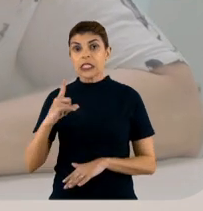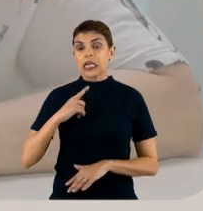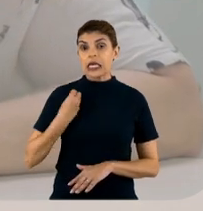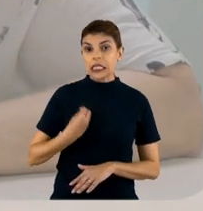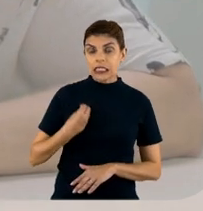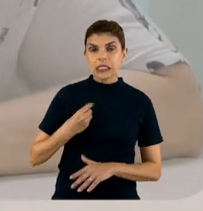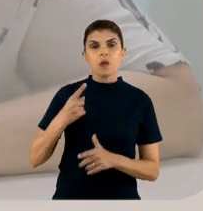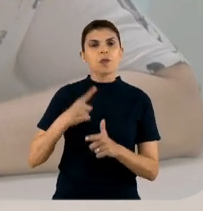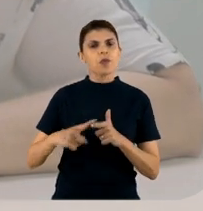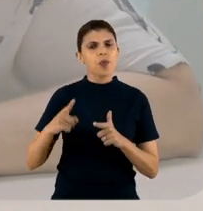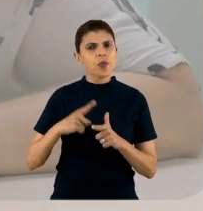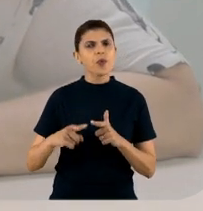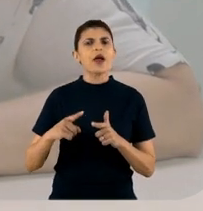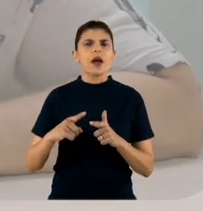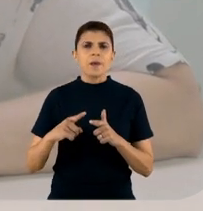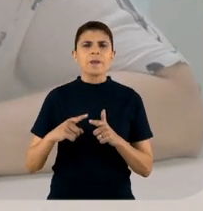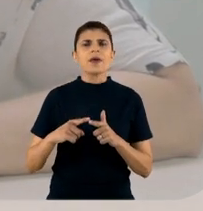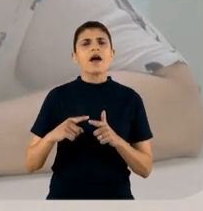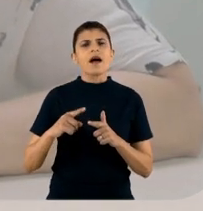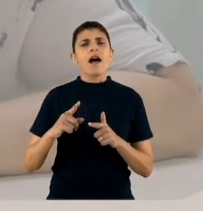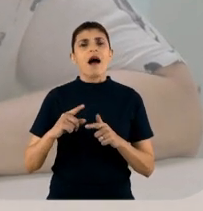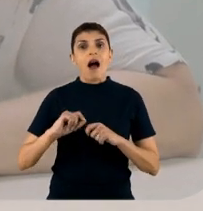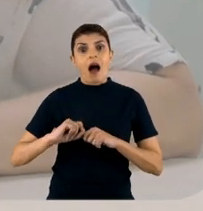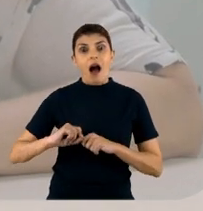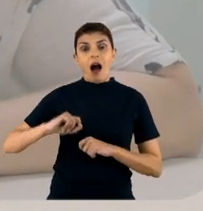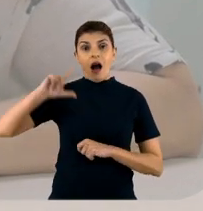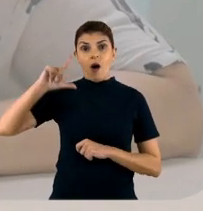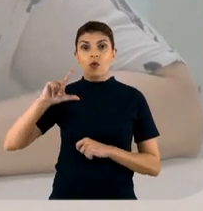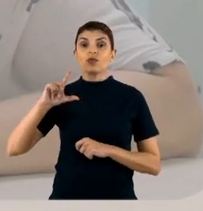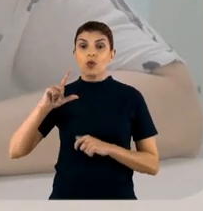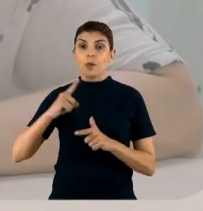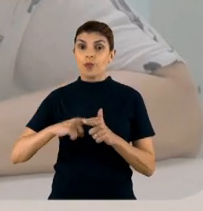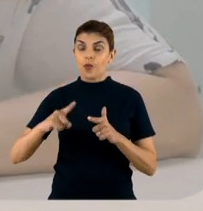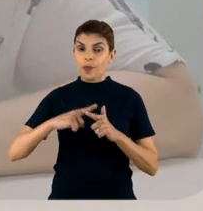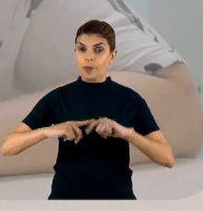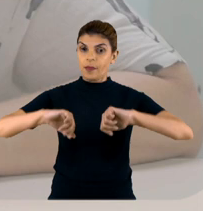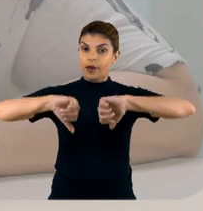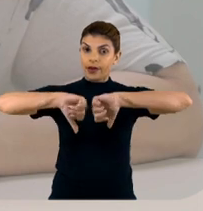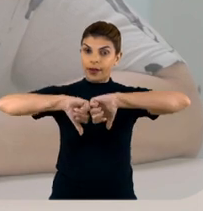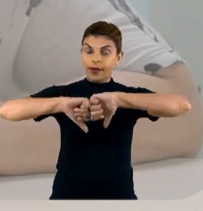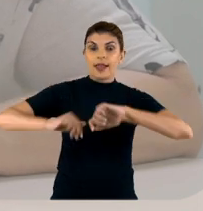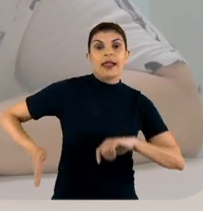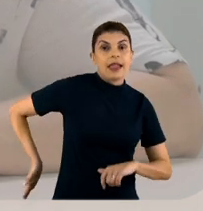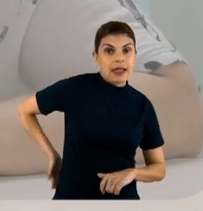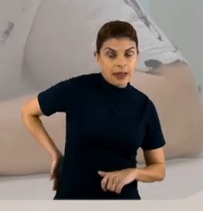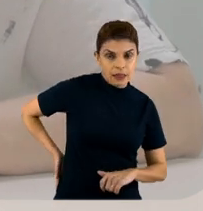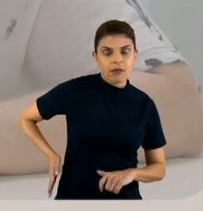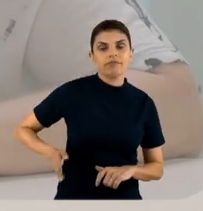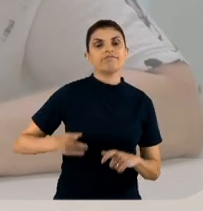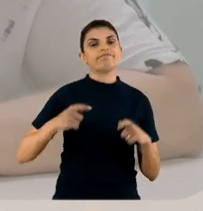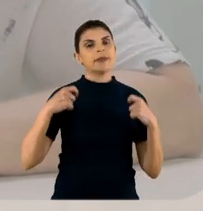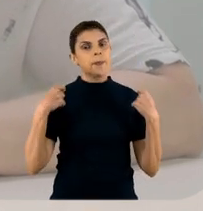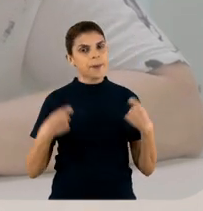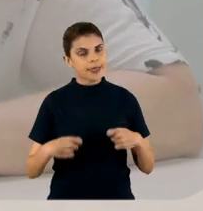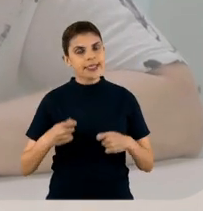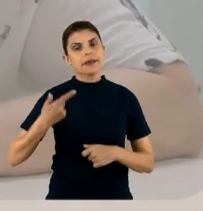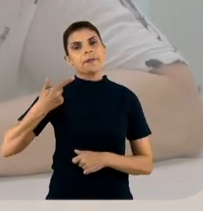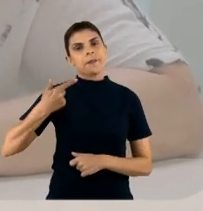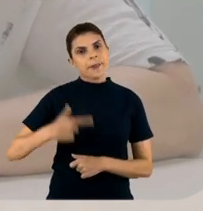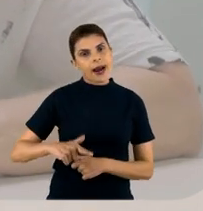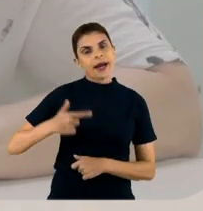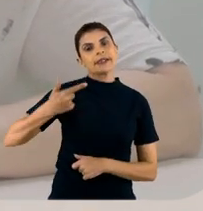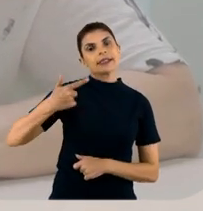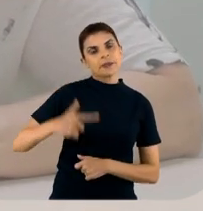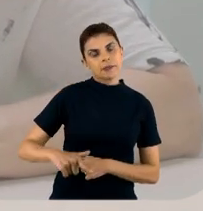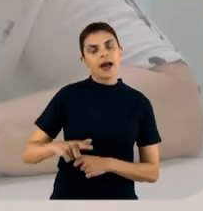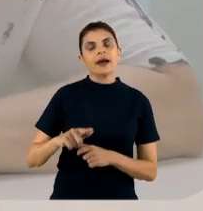existe um dano direto do vírus ao rim mas a gente tem uma frequência alta nos casos graves de disfunção renal Por isso mesmo a gente tem cada vez vez